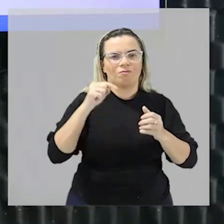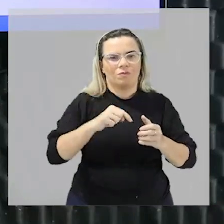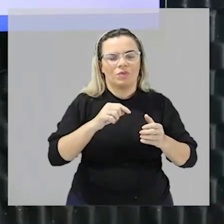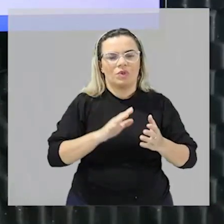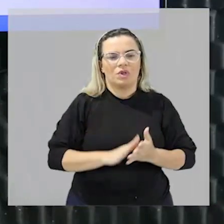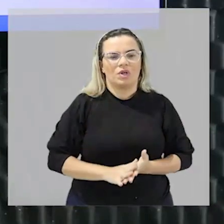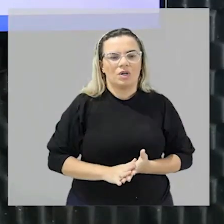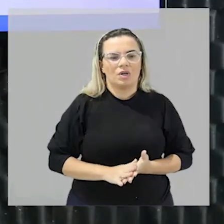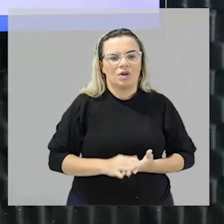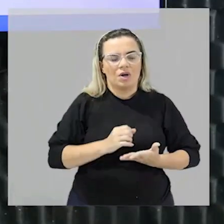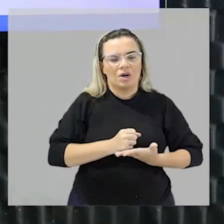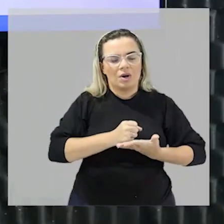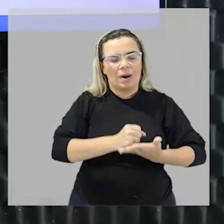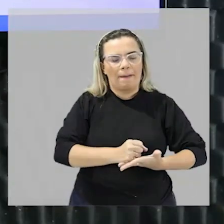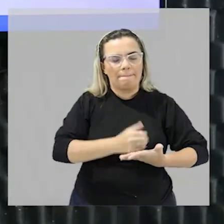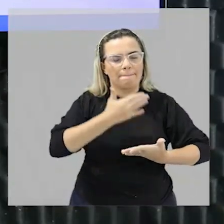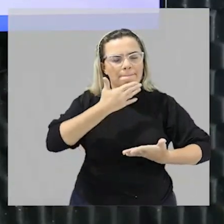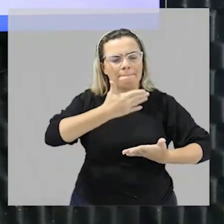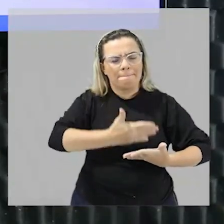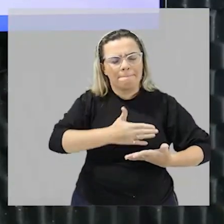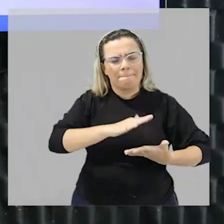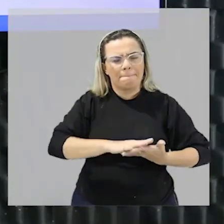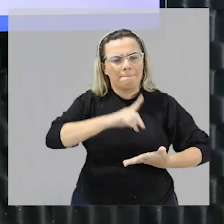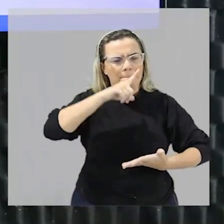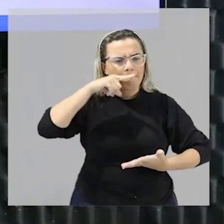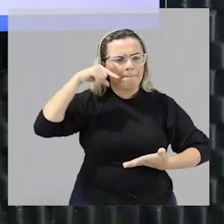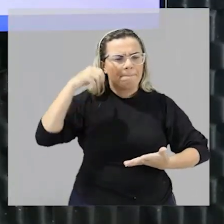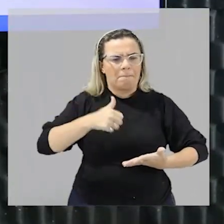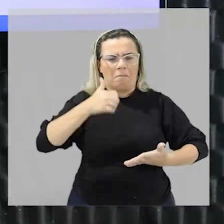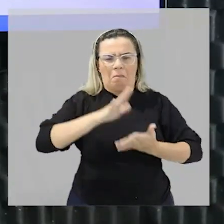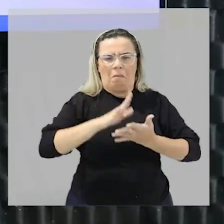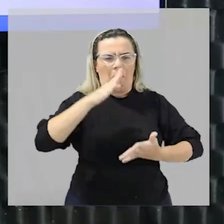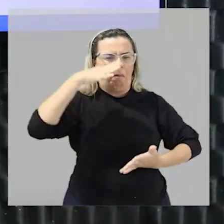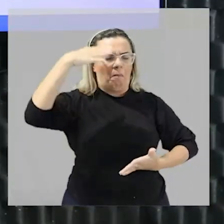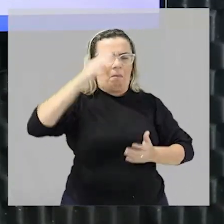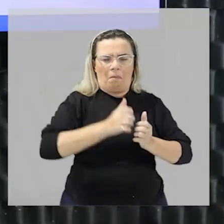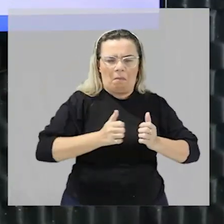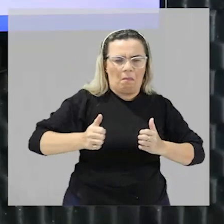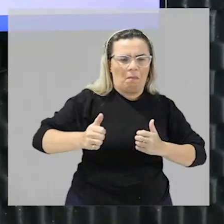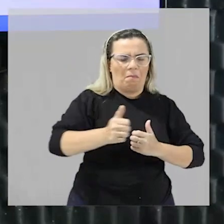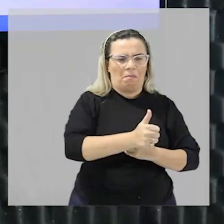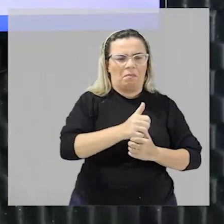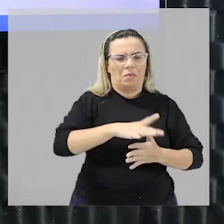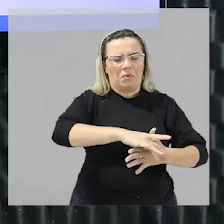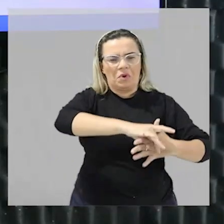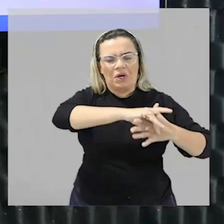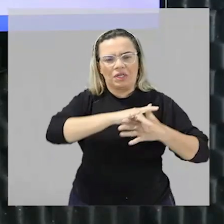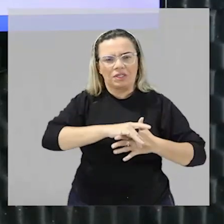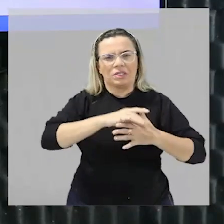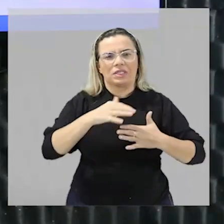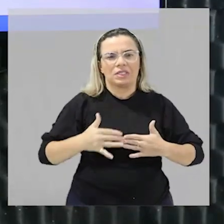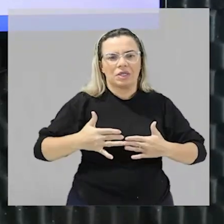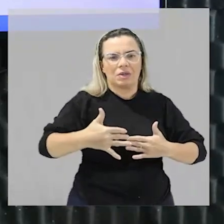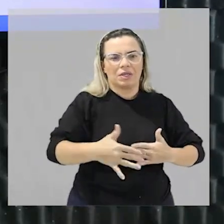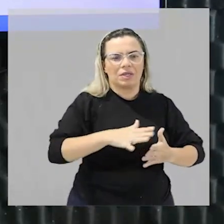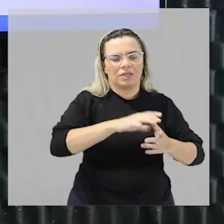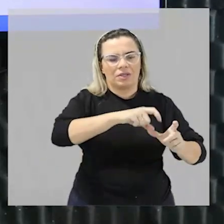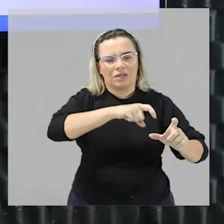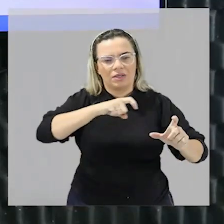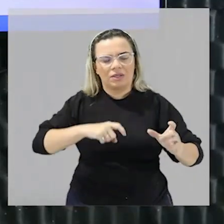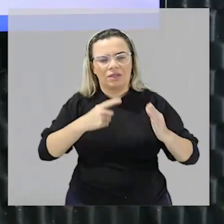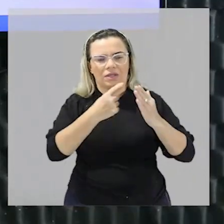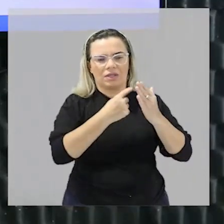que Dom Pedro fosse o principal protagonista desse processo de independência. E aquele